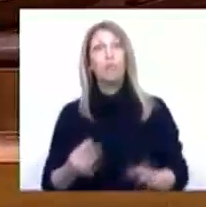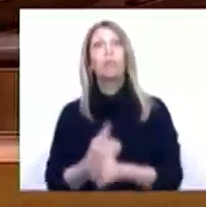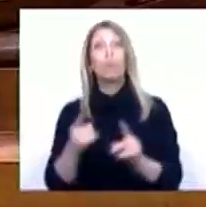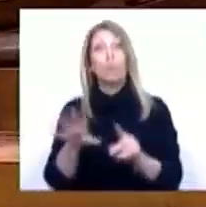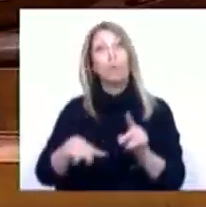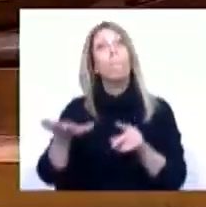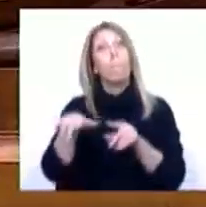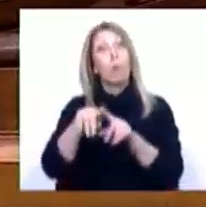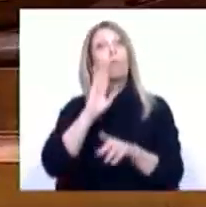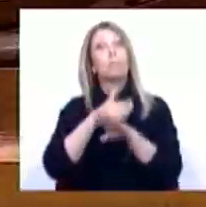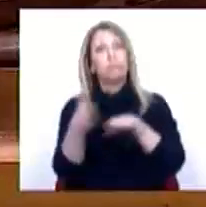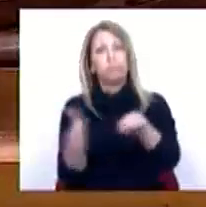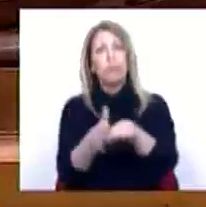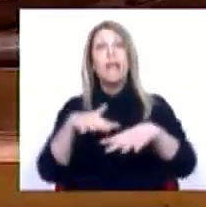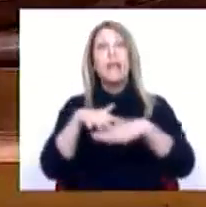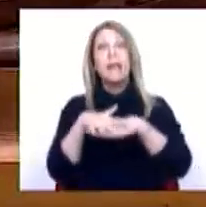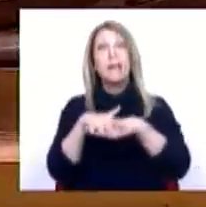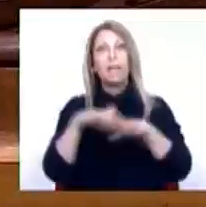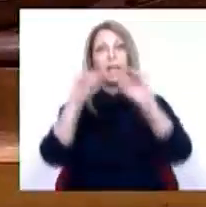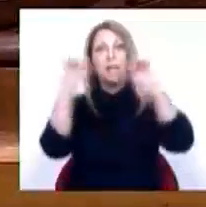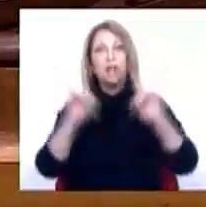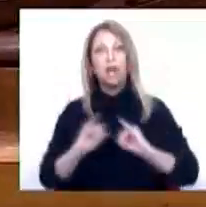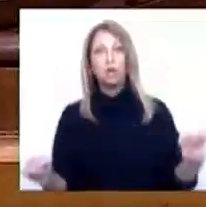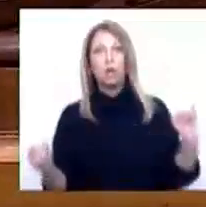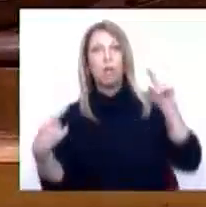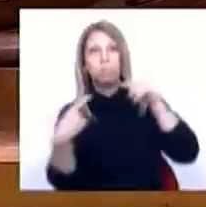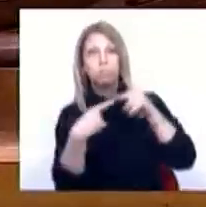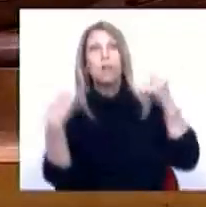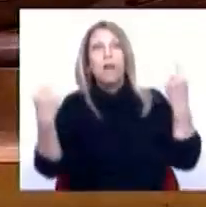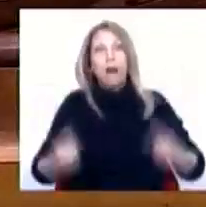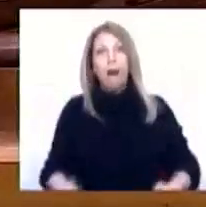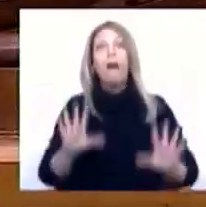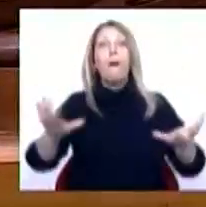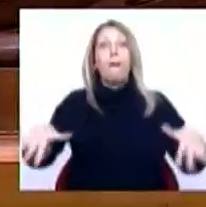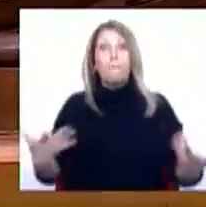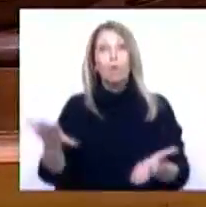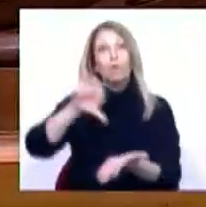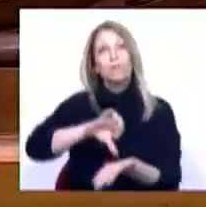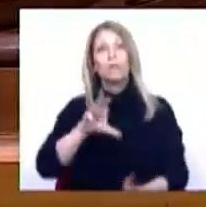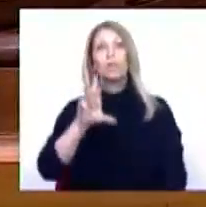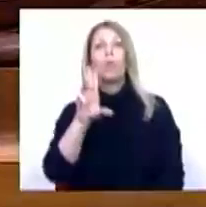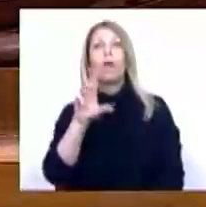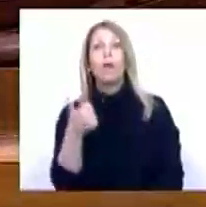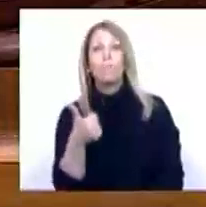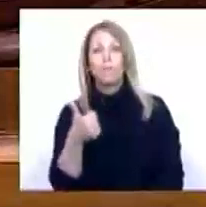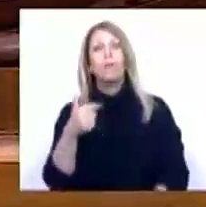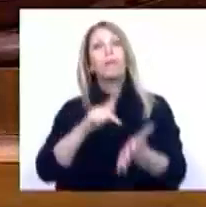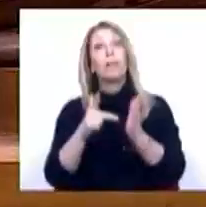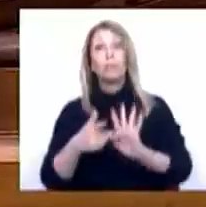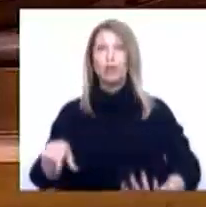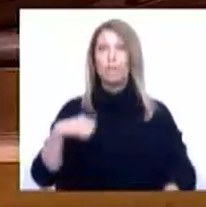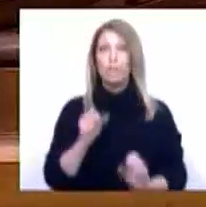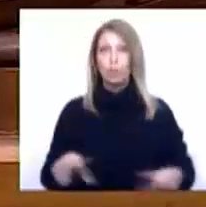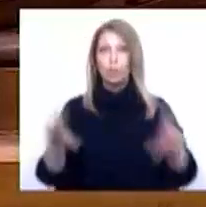toda a rede portuária internacional. Pode ser um centro do hub das tecnologias verdes, que são os novos